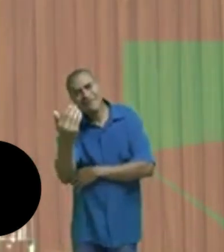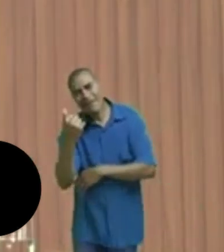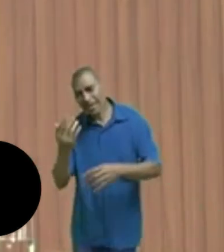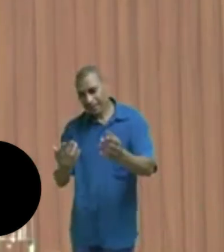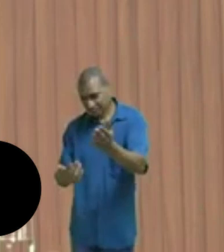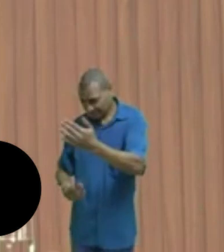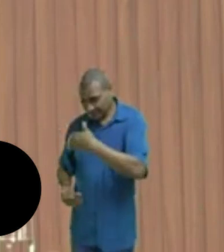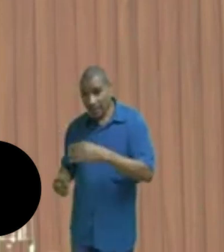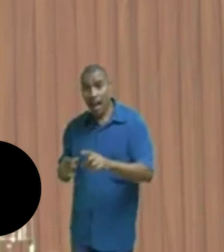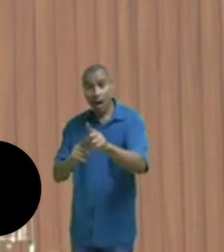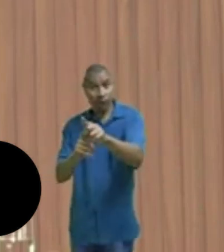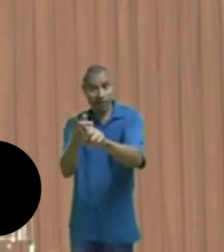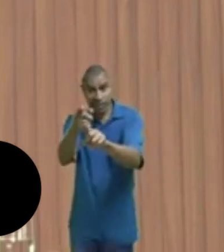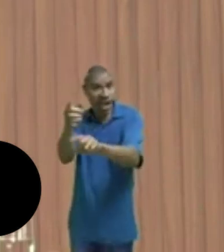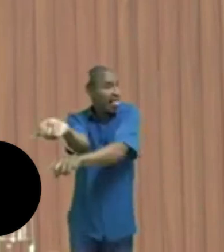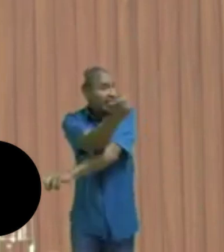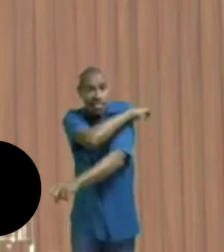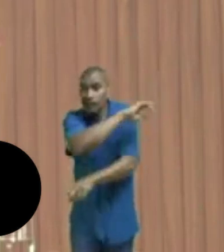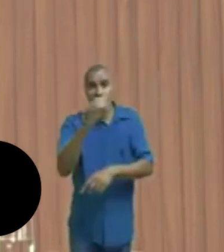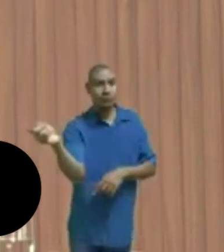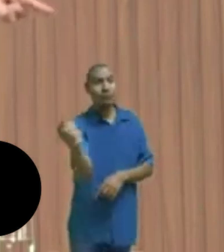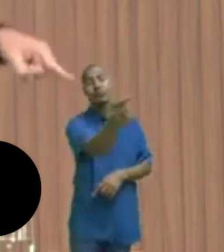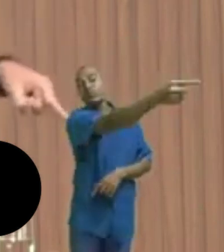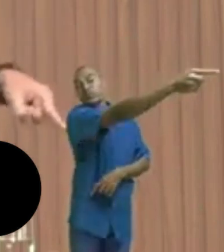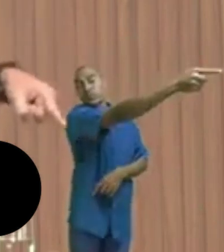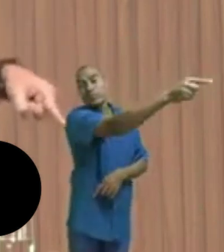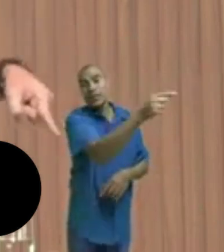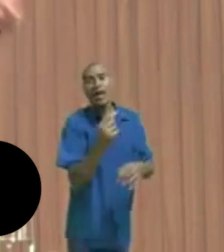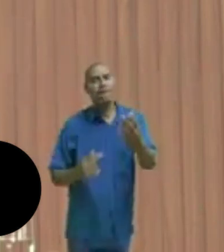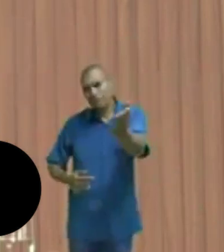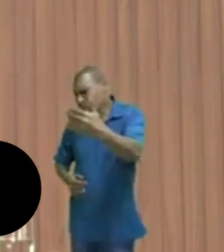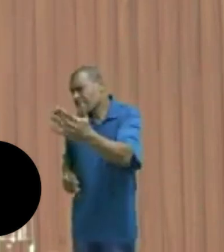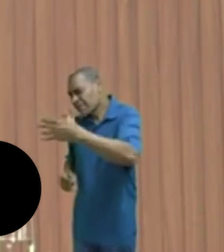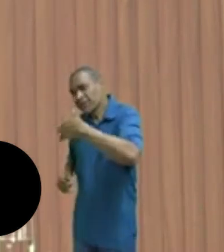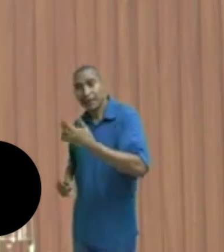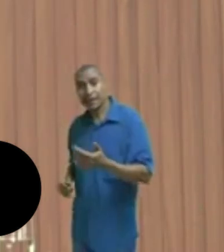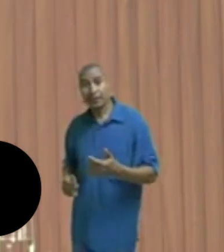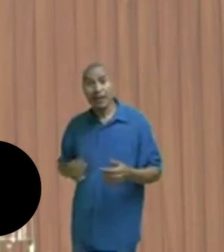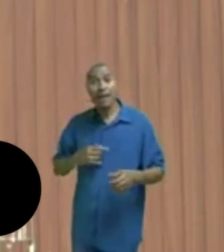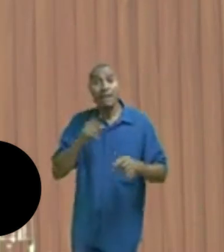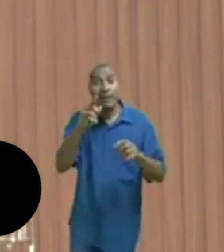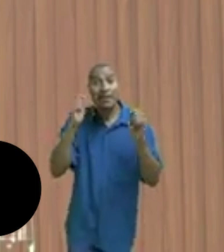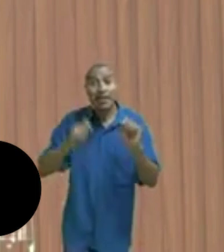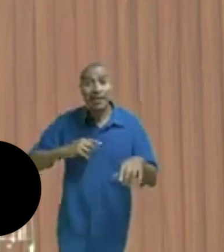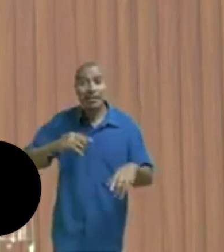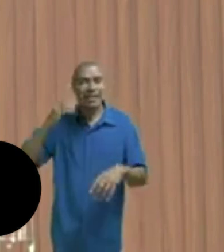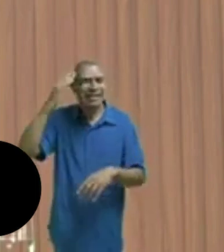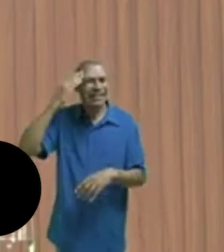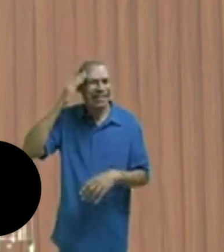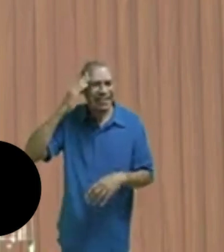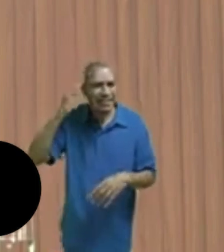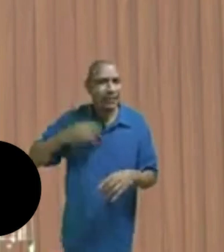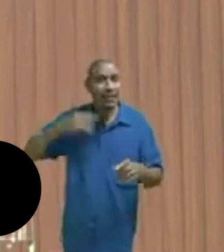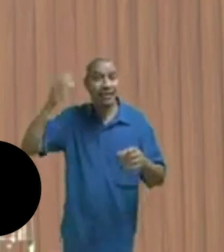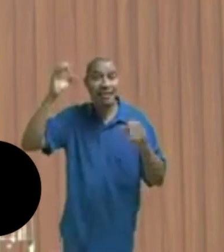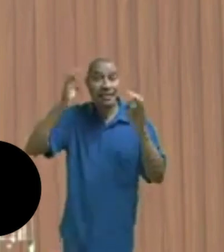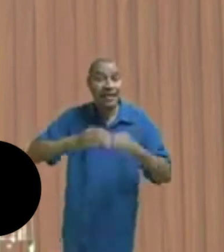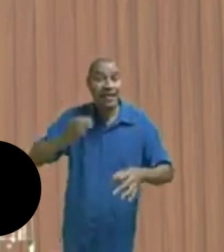trono. Ele é a luz, Ele é a água, Ele é a porta, Ele é o caminho, é